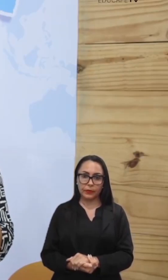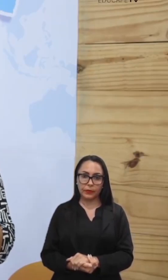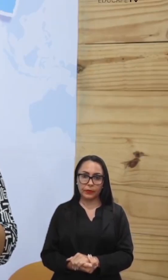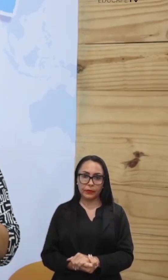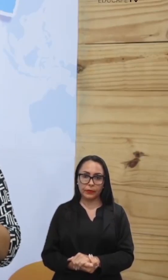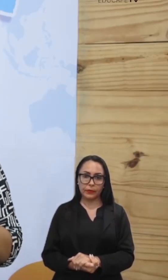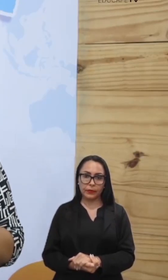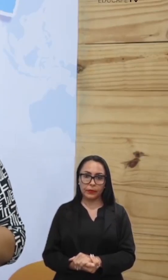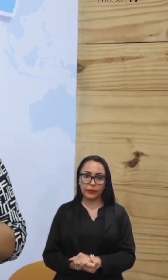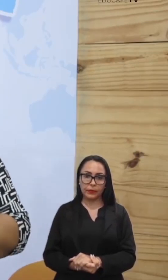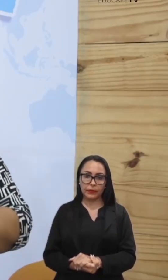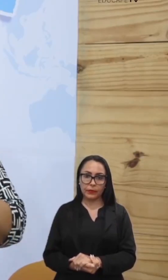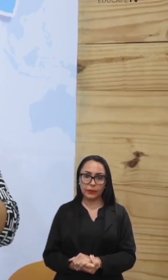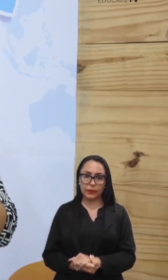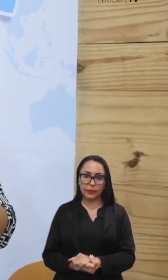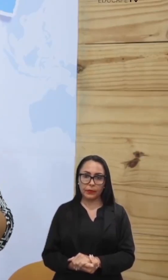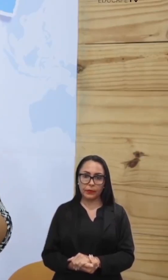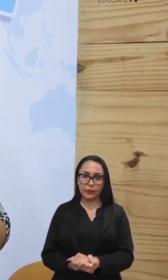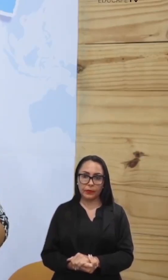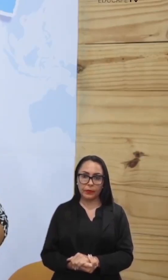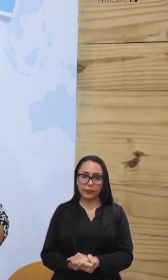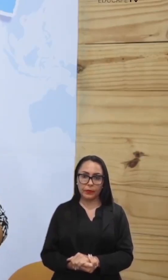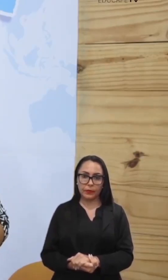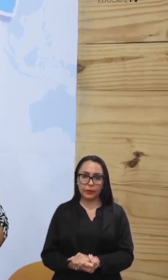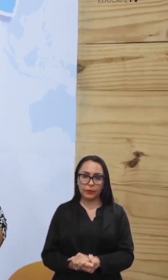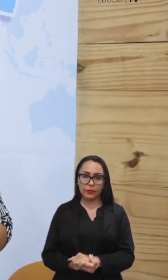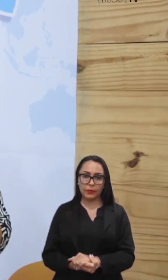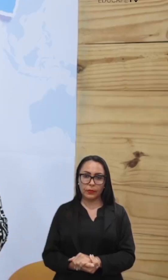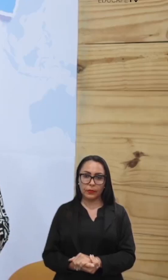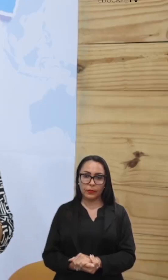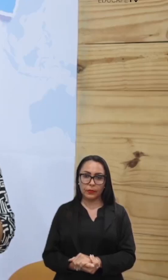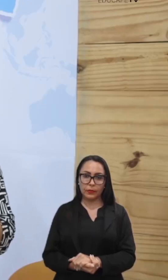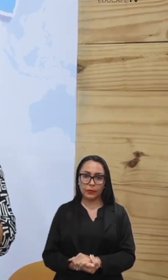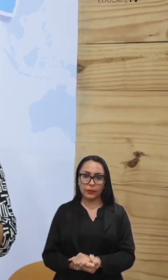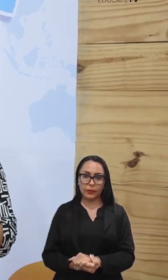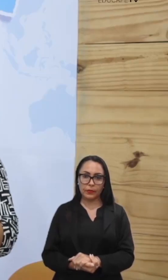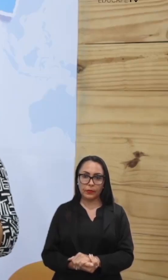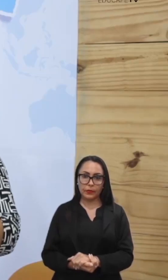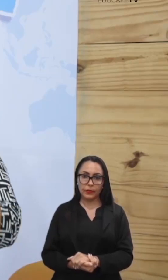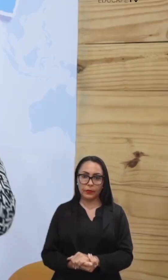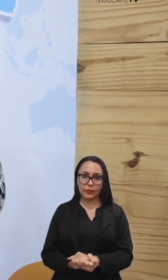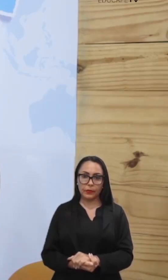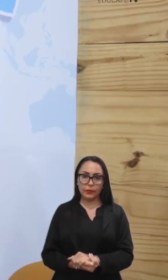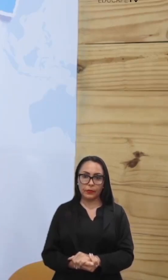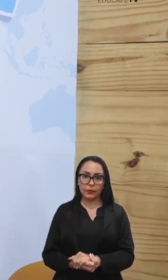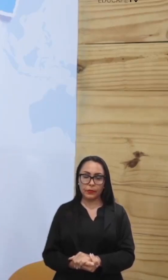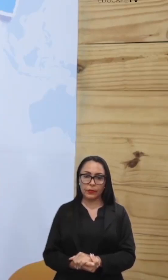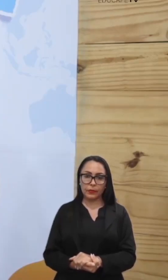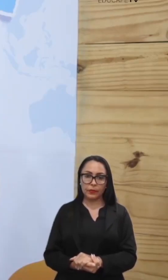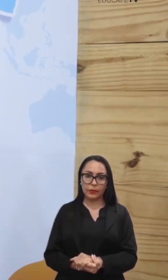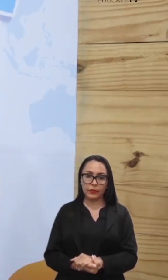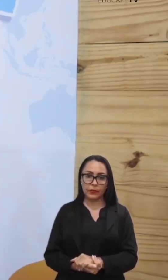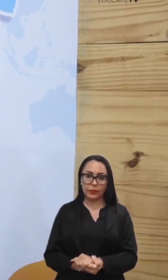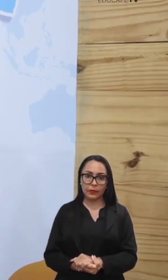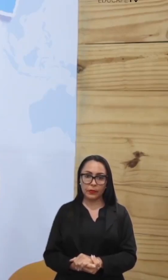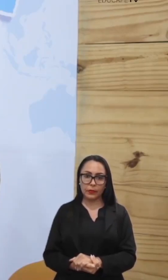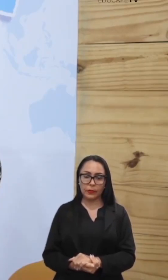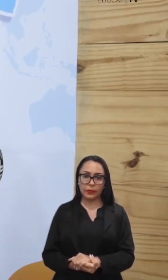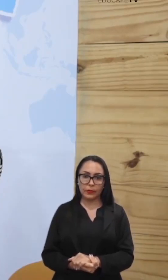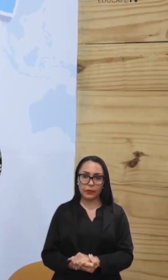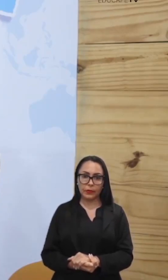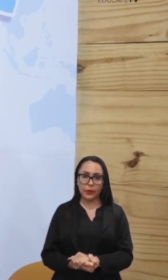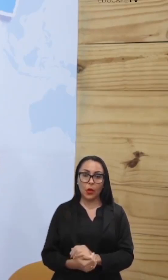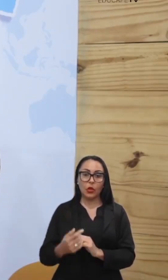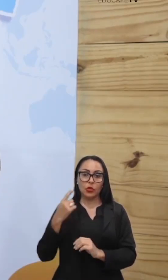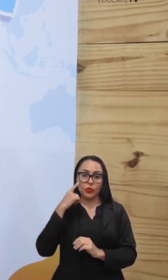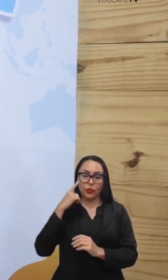Só para relembrar, mais outras configurações de mão. Assim, ó, O punho está fechado.